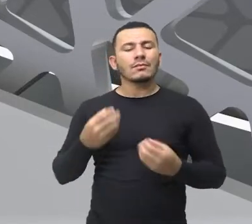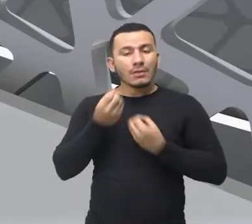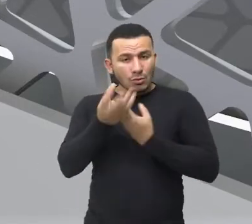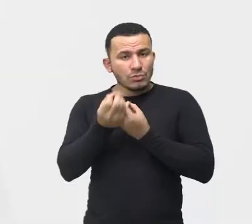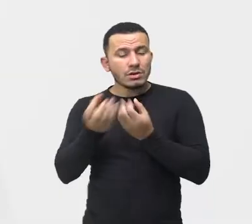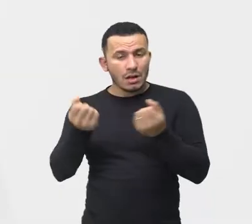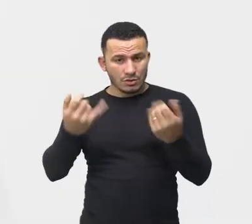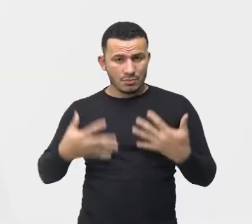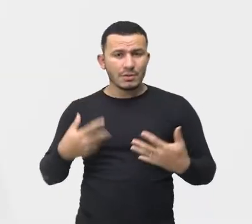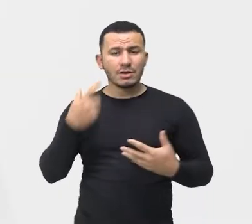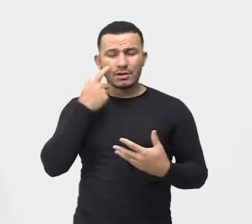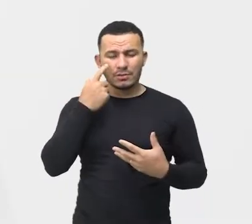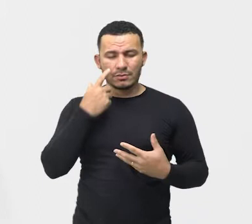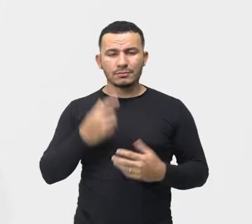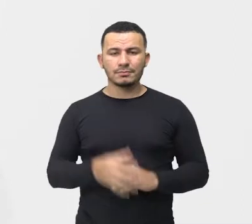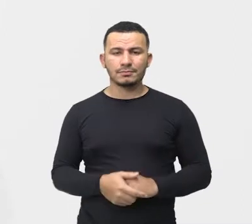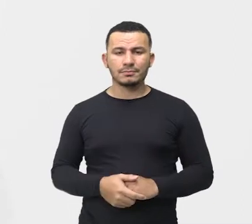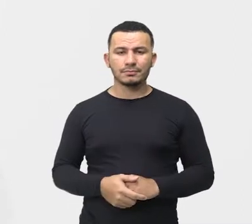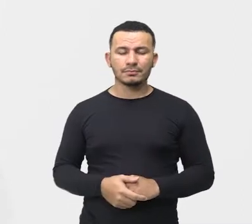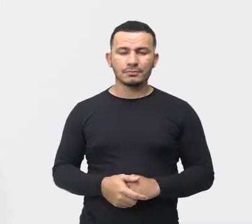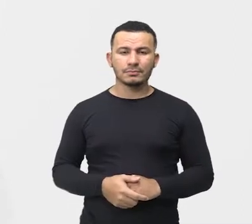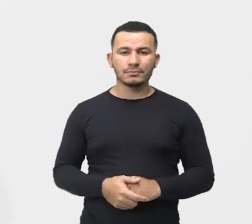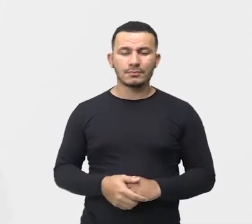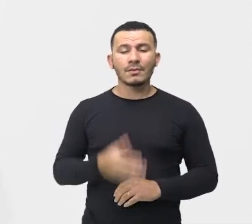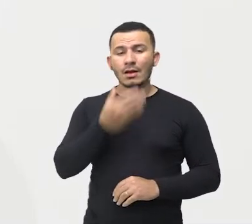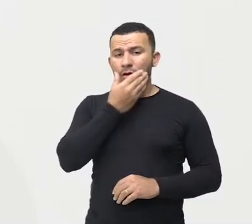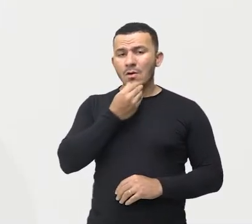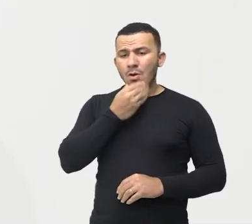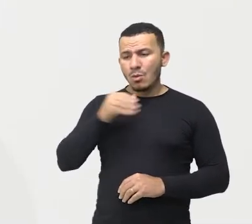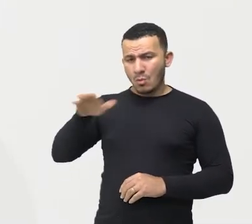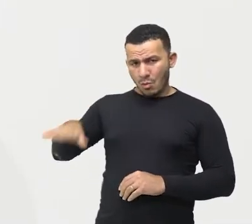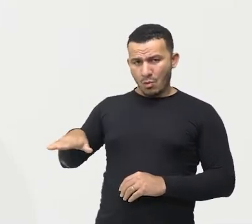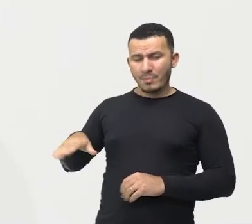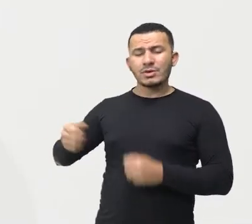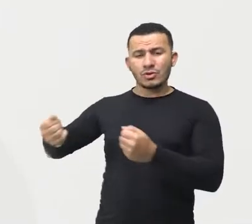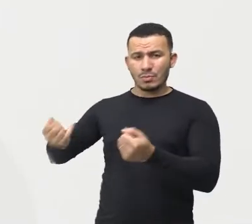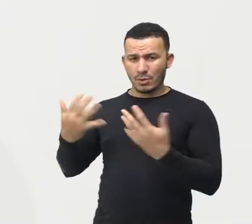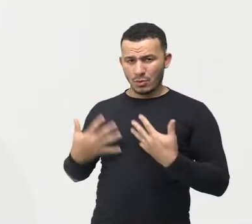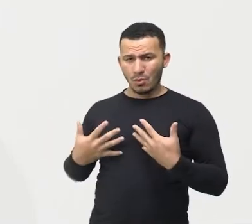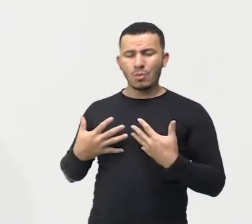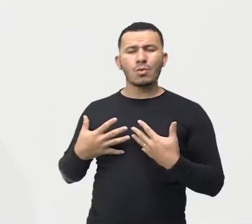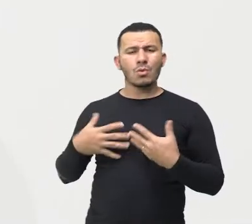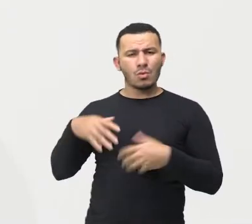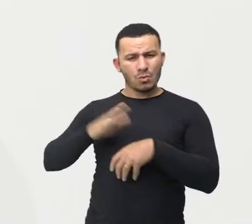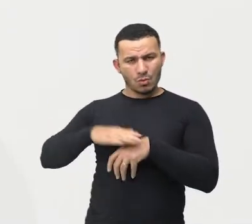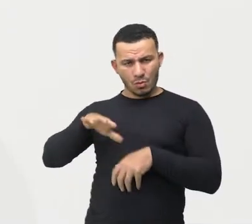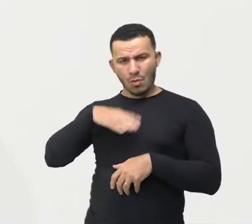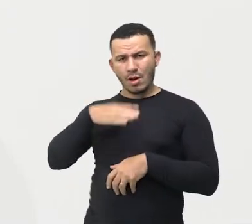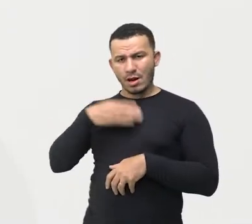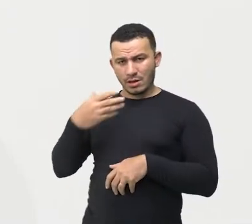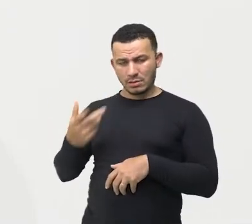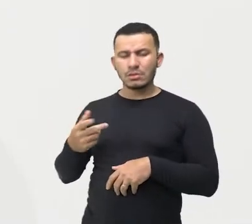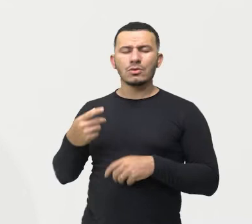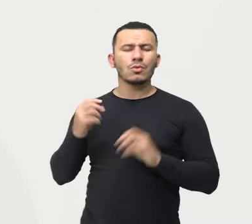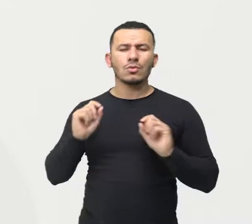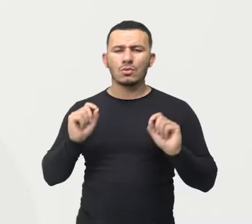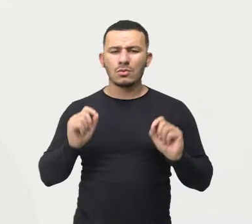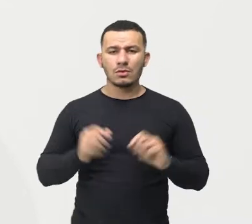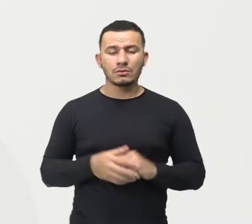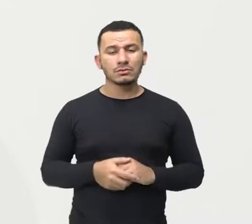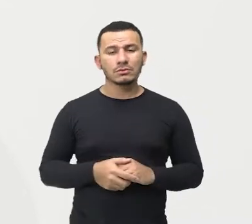notícia traz pra gente, colocando aí pra gente, olha só. O menino justificou a atitude dizendo, olha